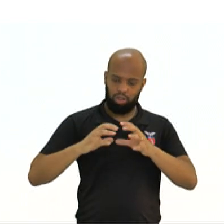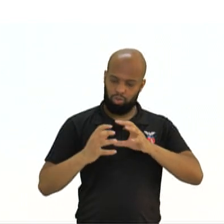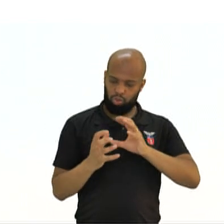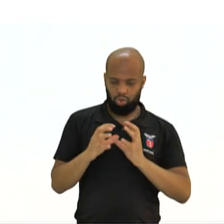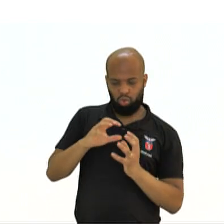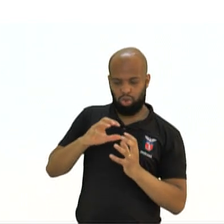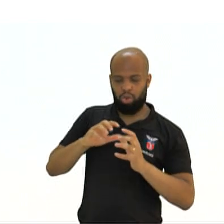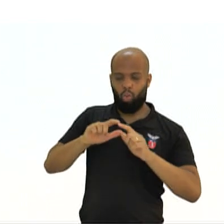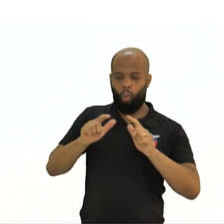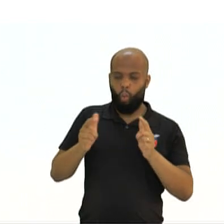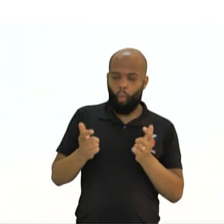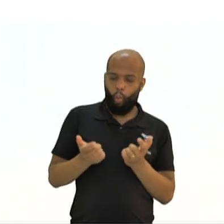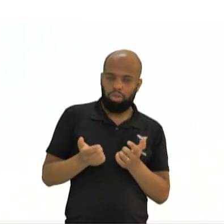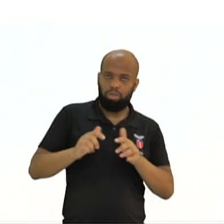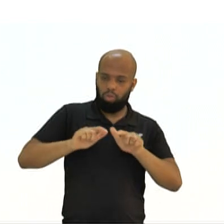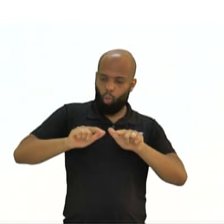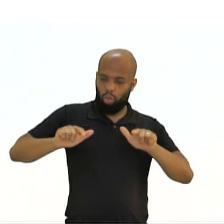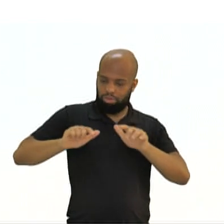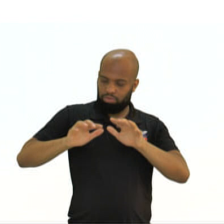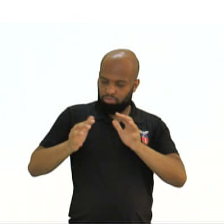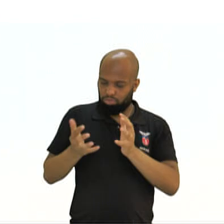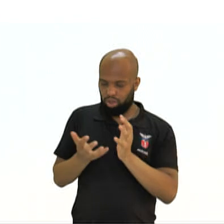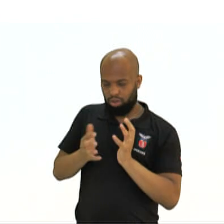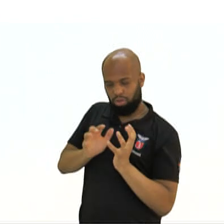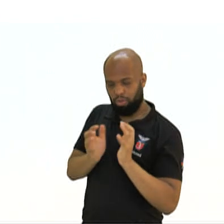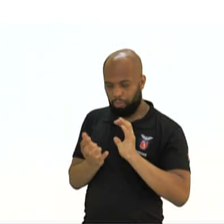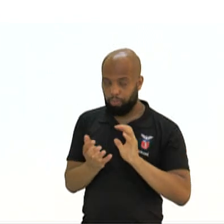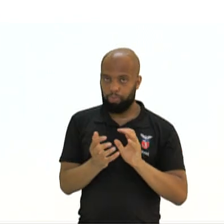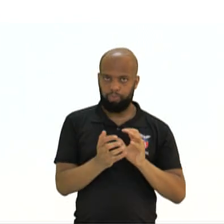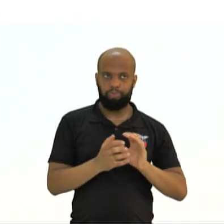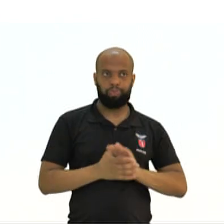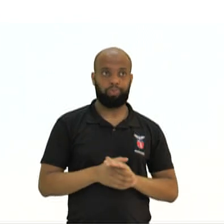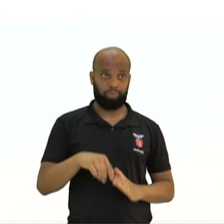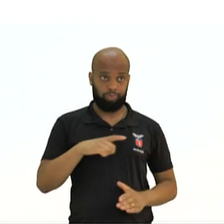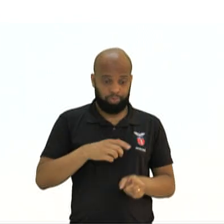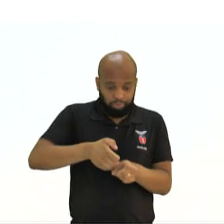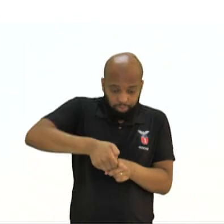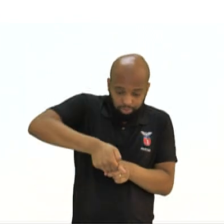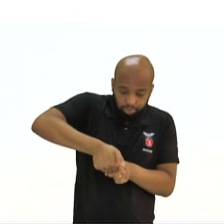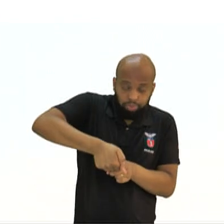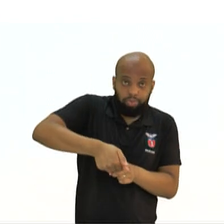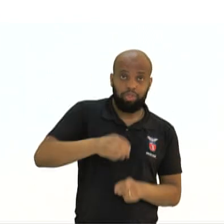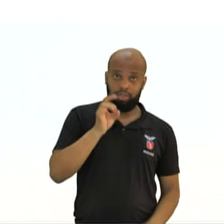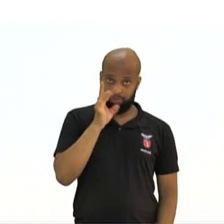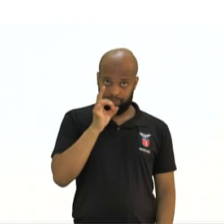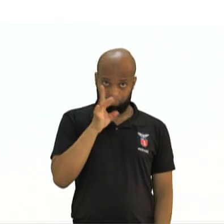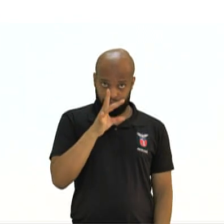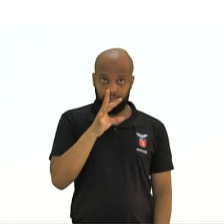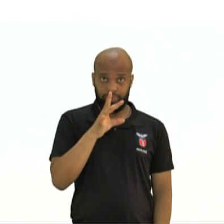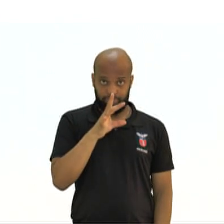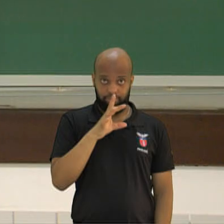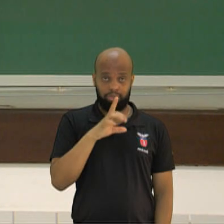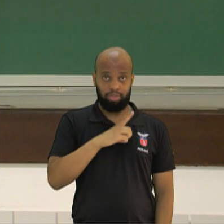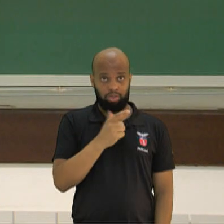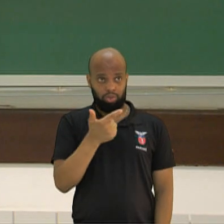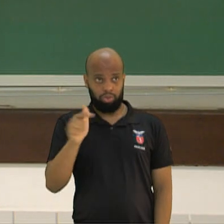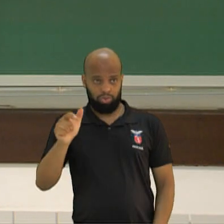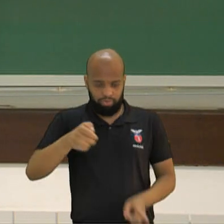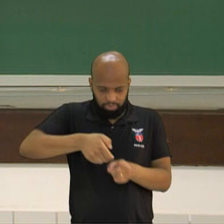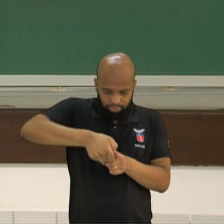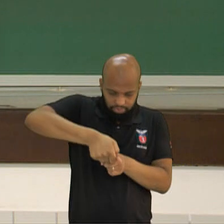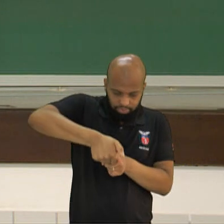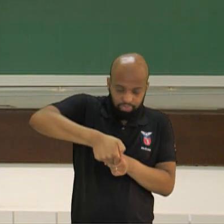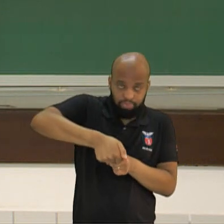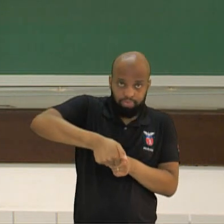lisas. Existem ervilhas que produziam sementes verdes, enquanto outras